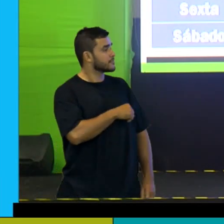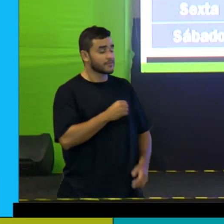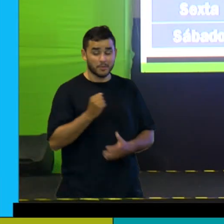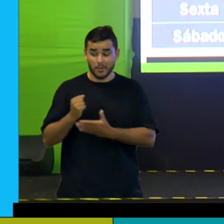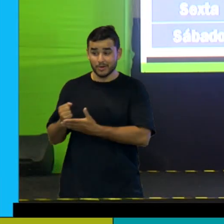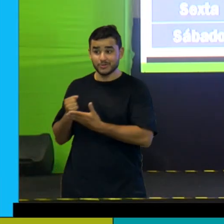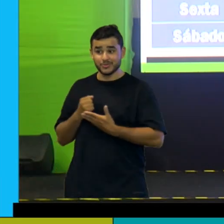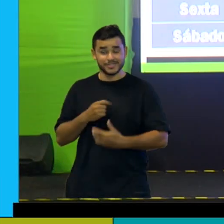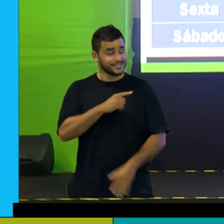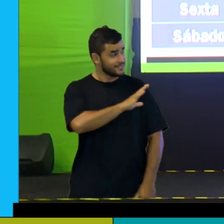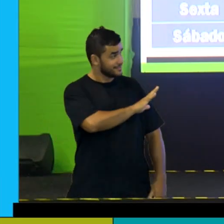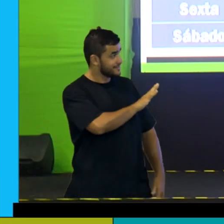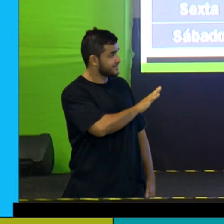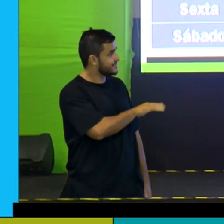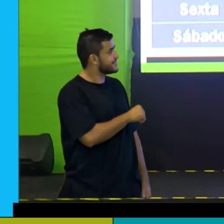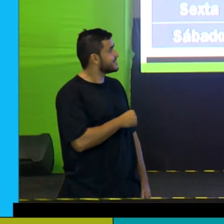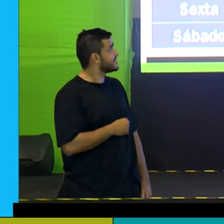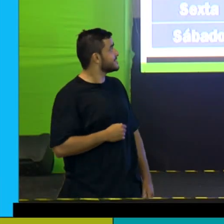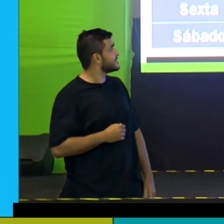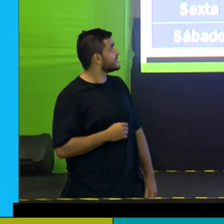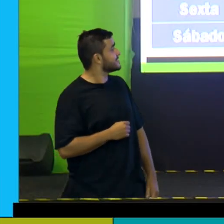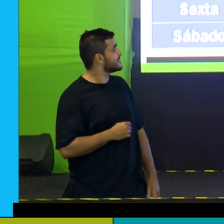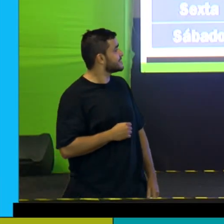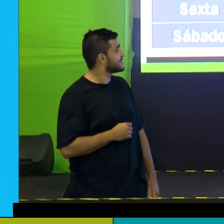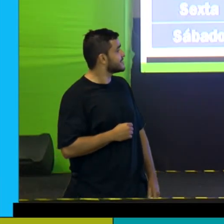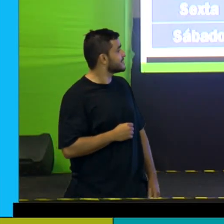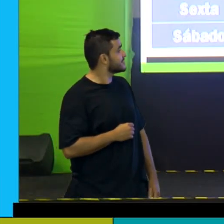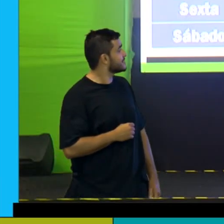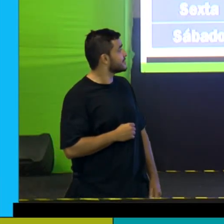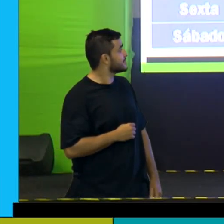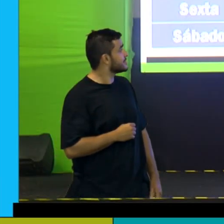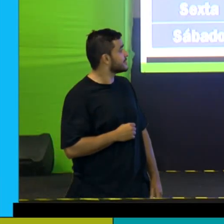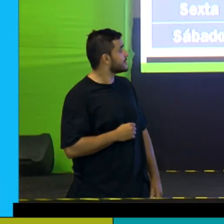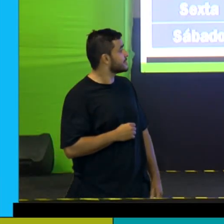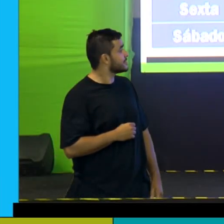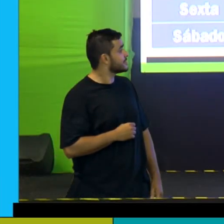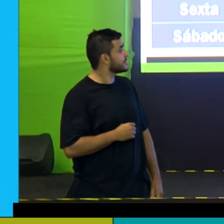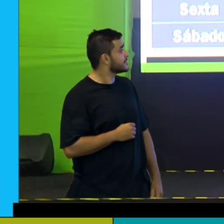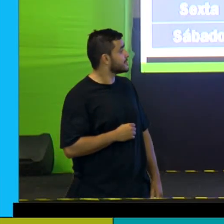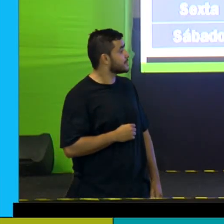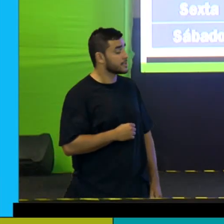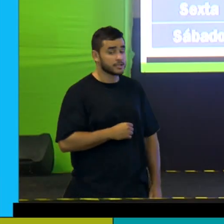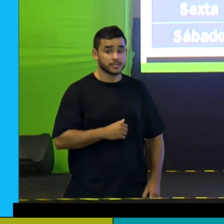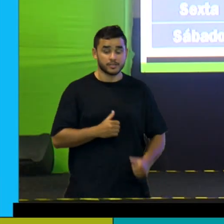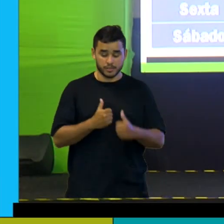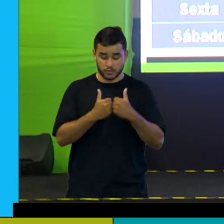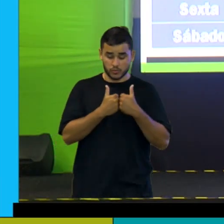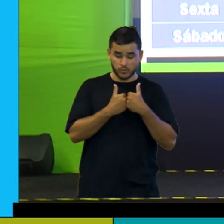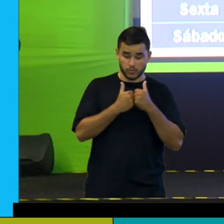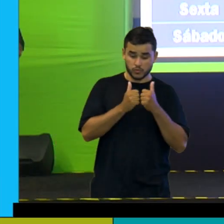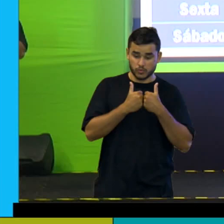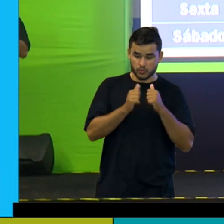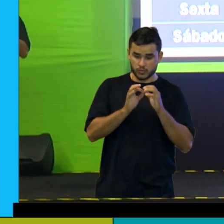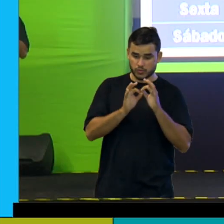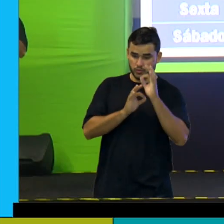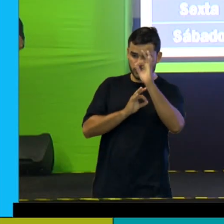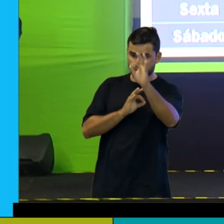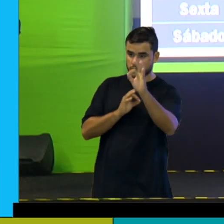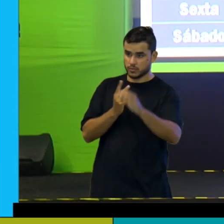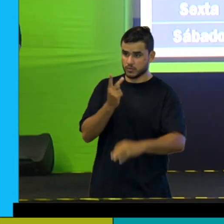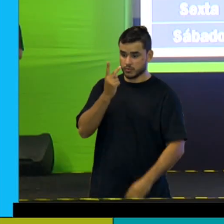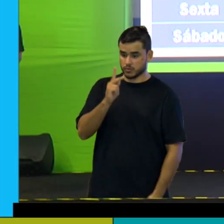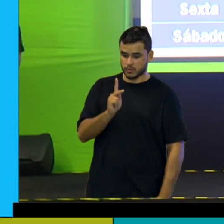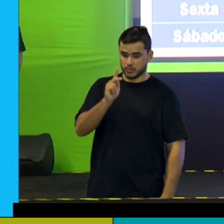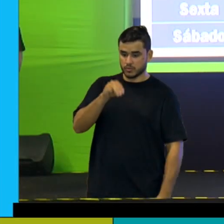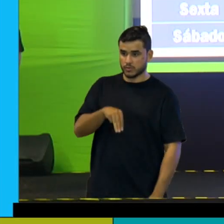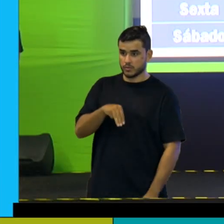ajudante. O 2 aqui, ó, é exatamente, ó, que o ônibus ele percorre 2 km e